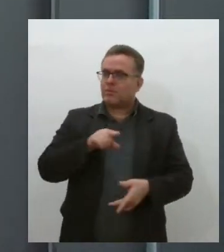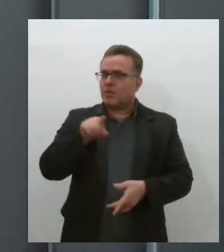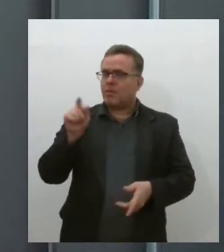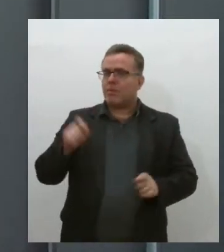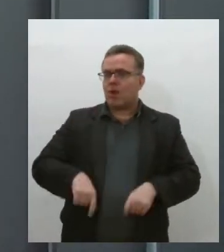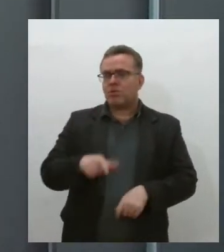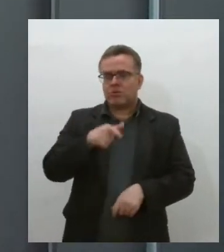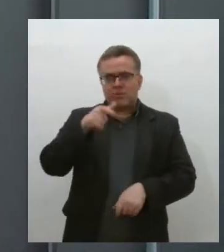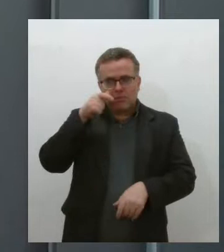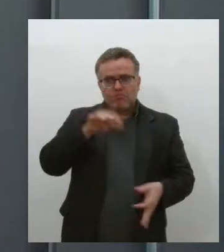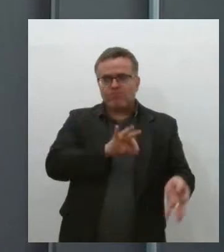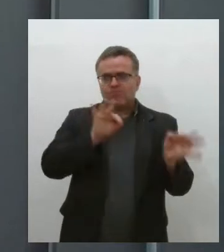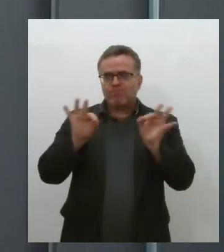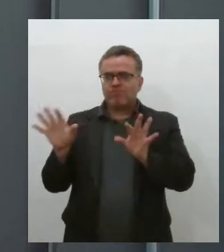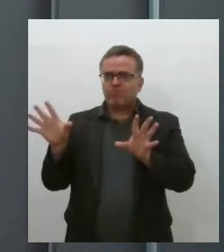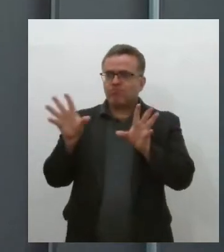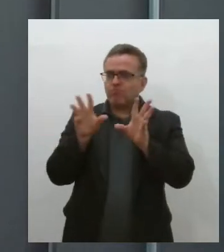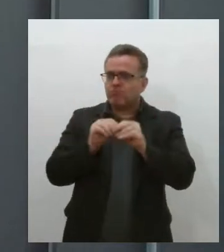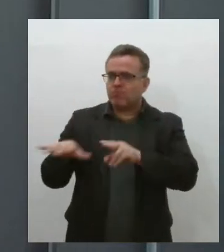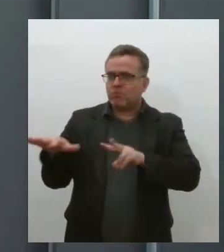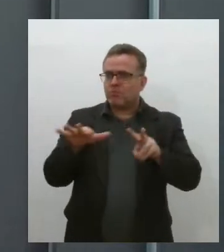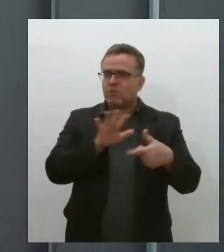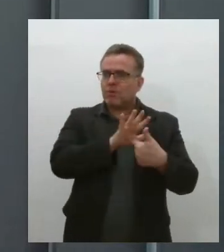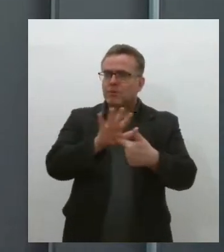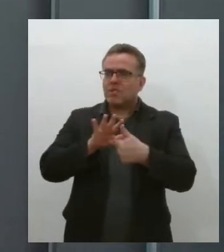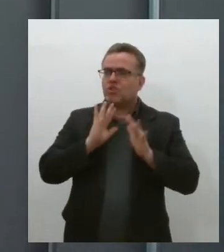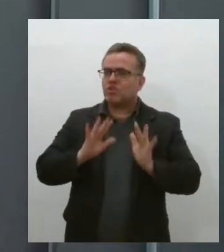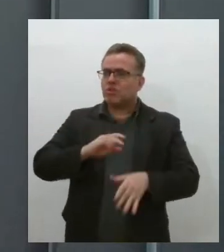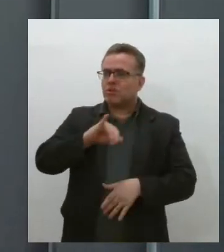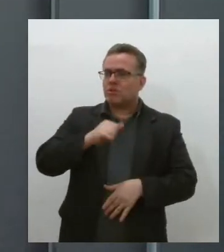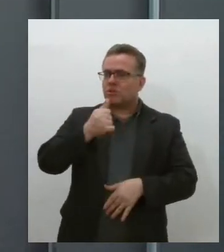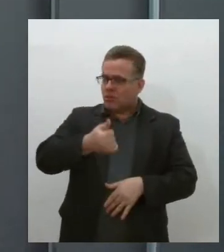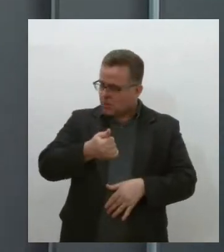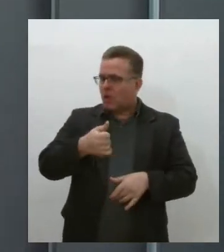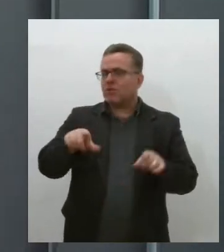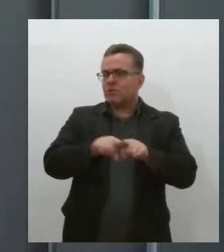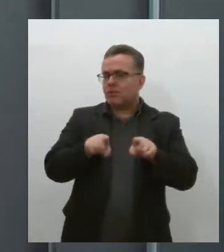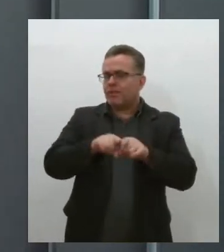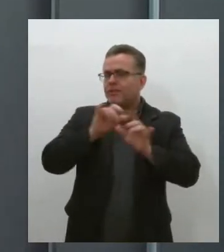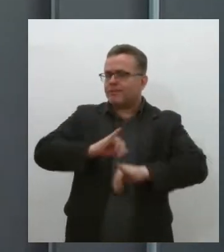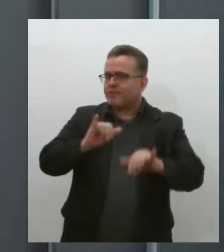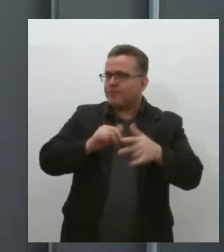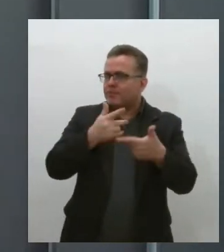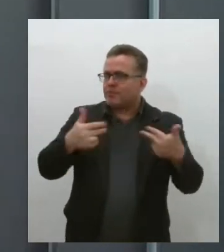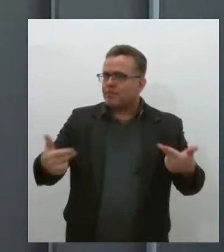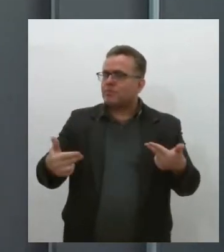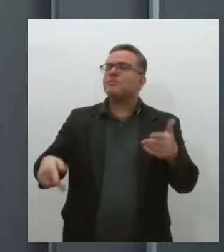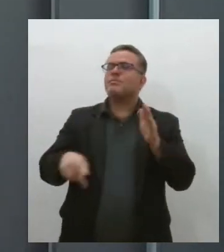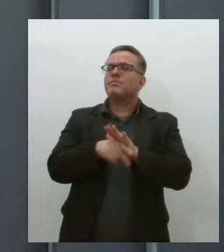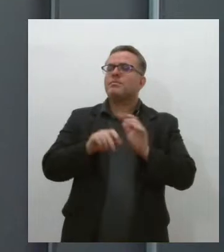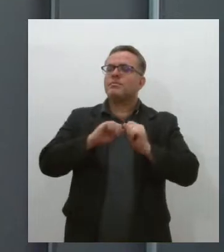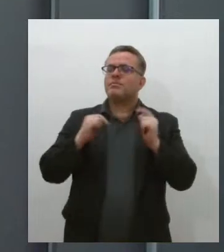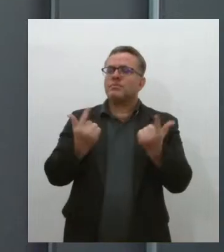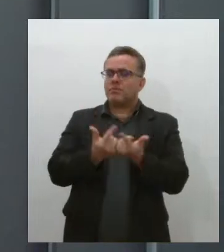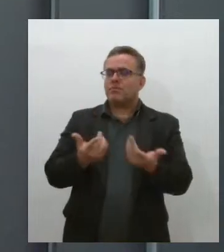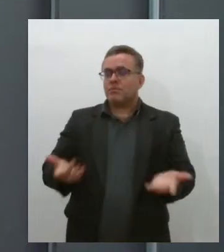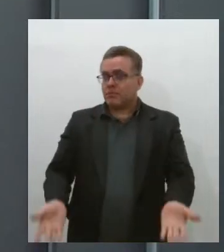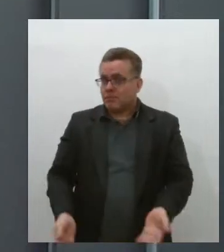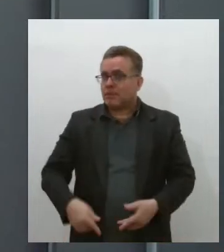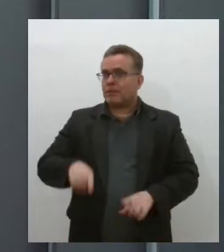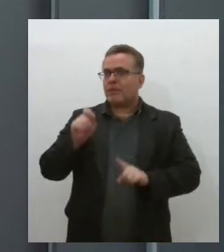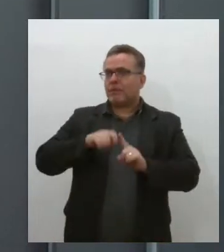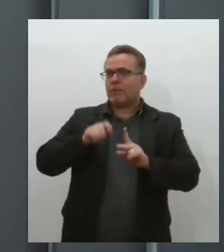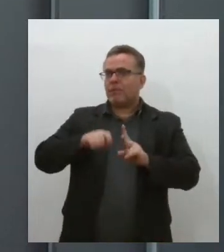principais notícias da semana exibidas em nossos telejornais e as informações do Legislativo Estadual. Mensalmente, a Escola